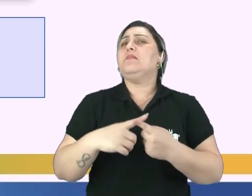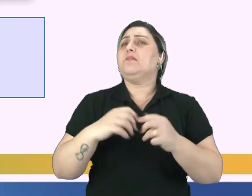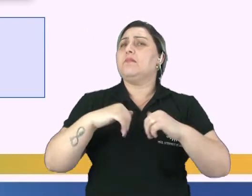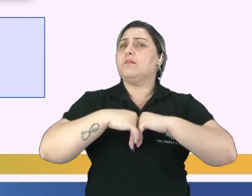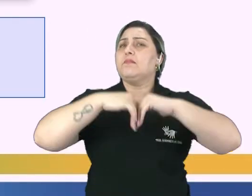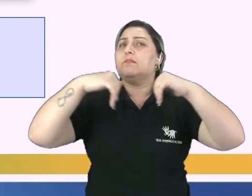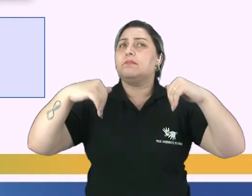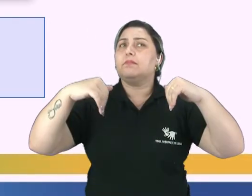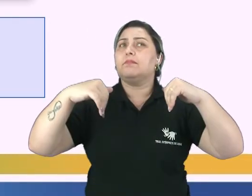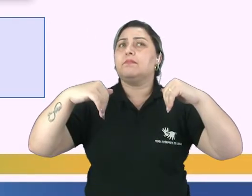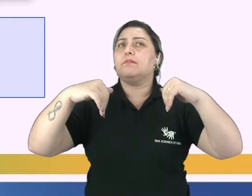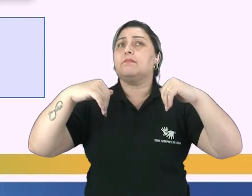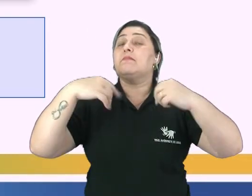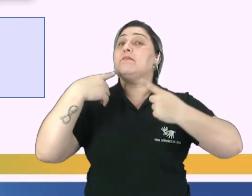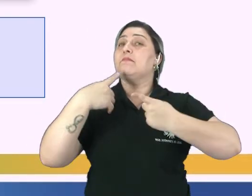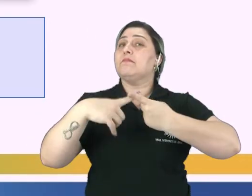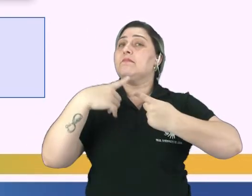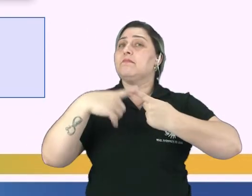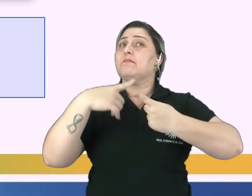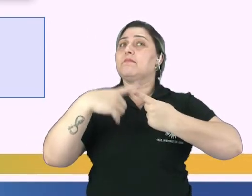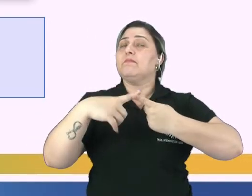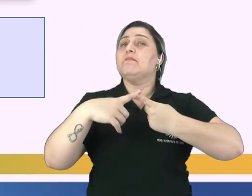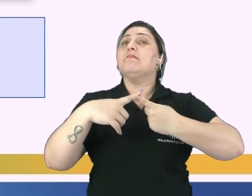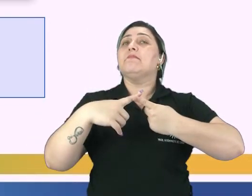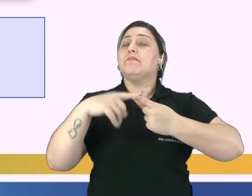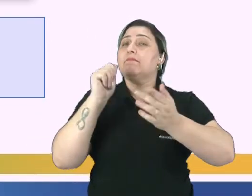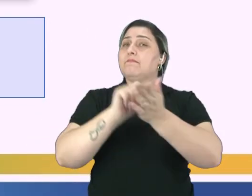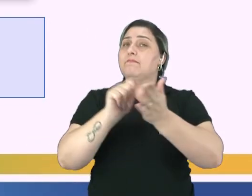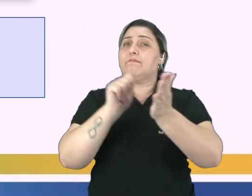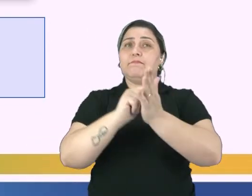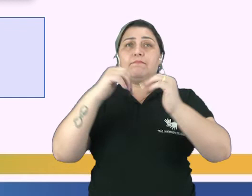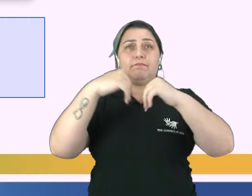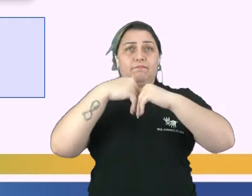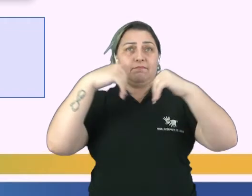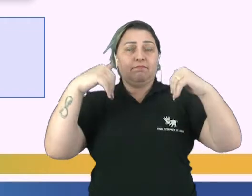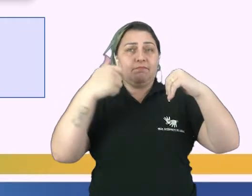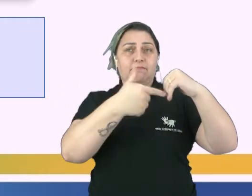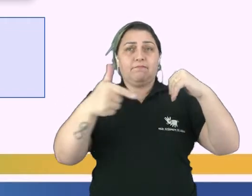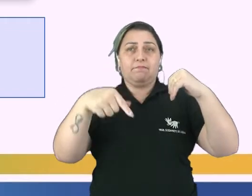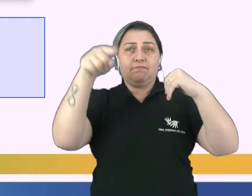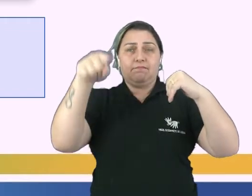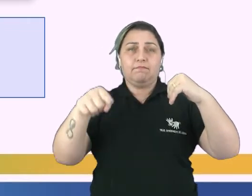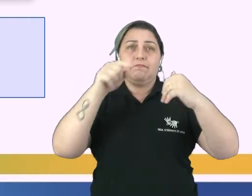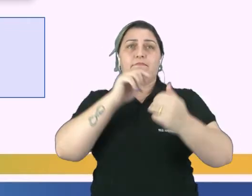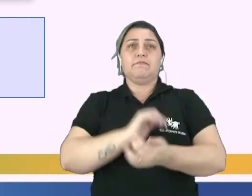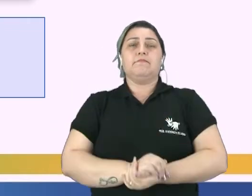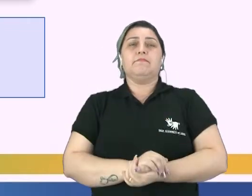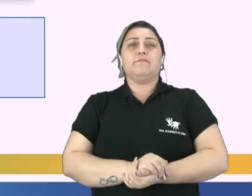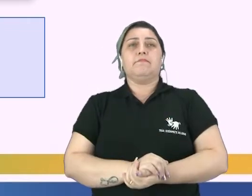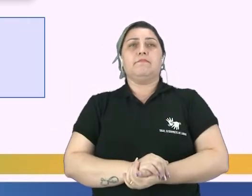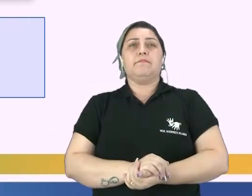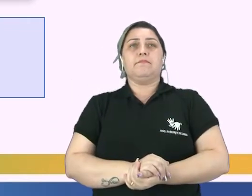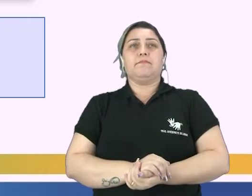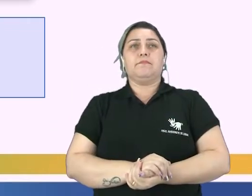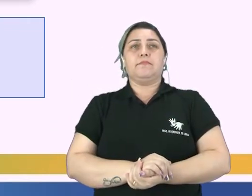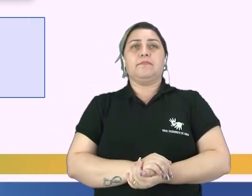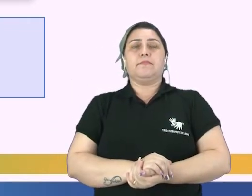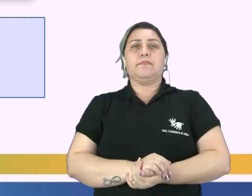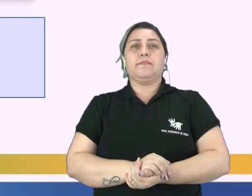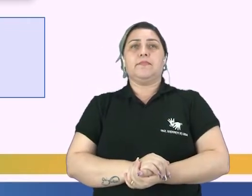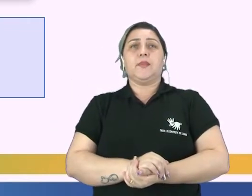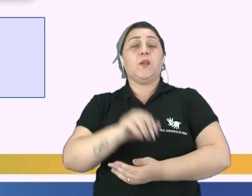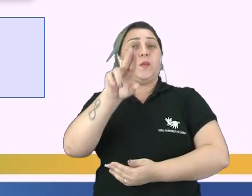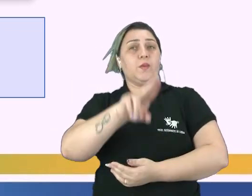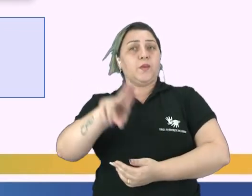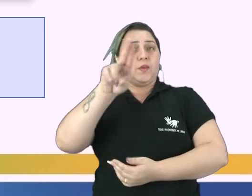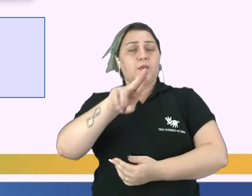separado? Por que esse porquê aí ele é escrito separadamente sem acento, gente? Esse porquê, ele é